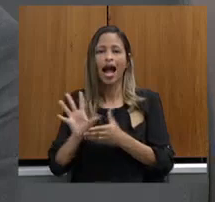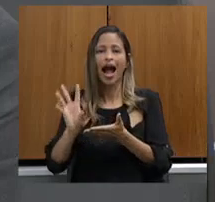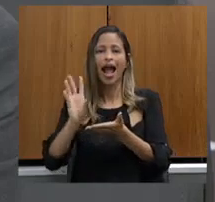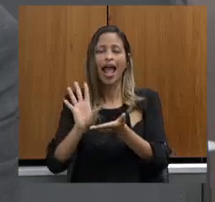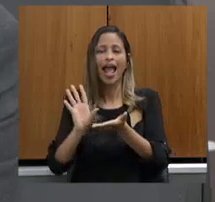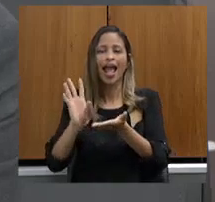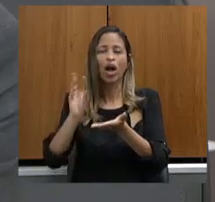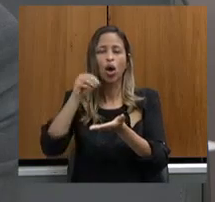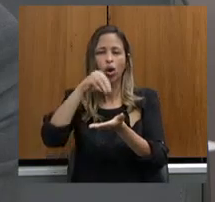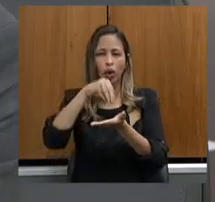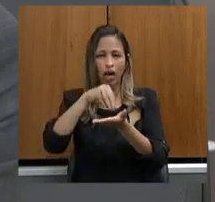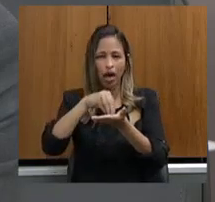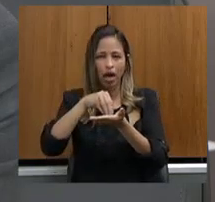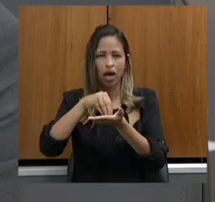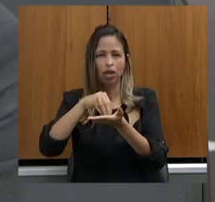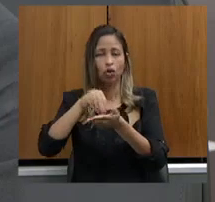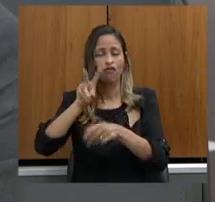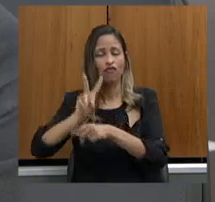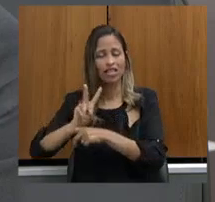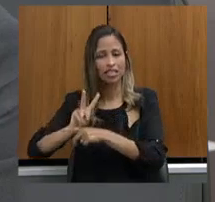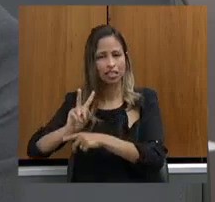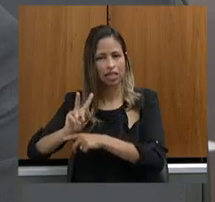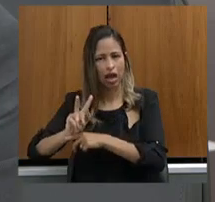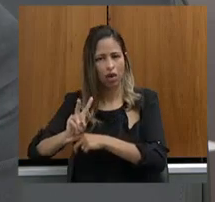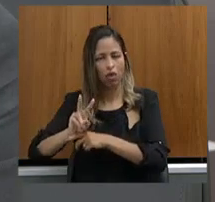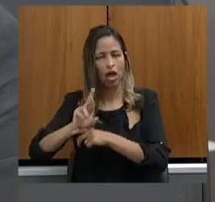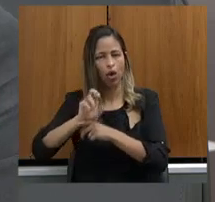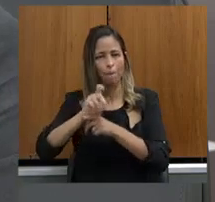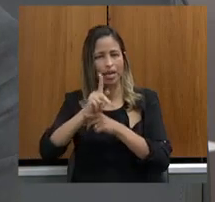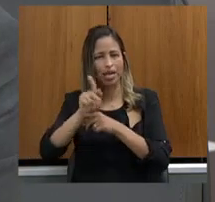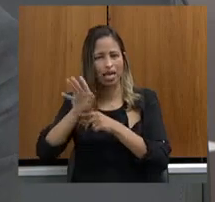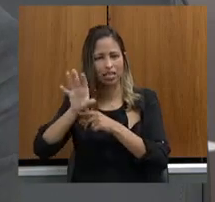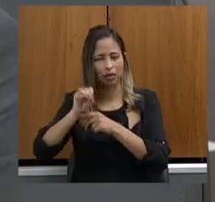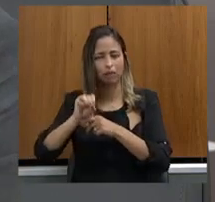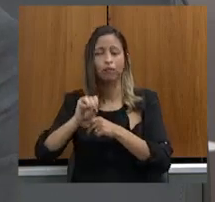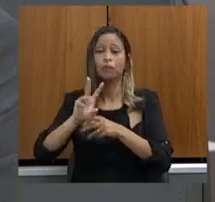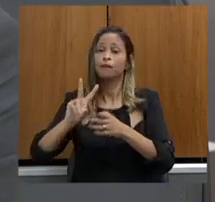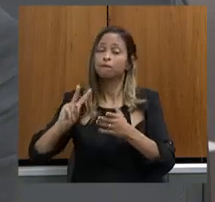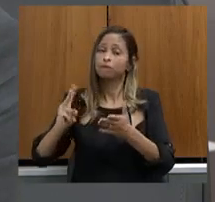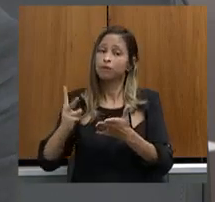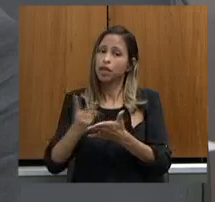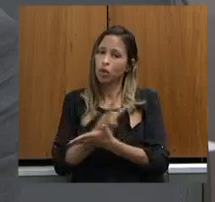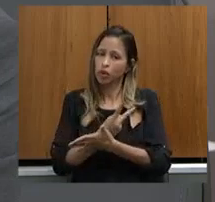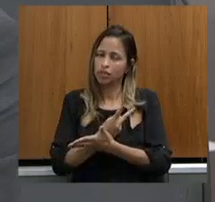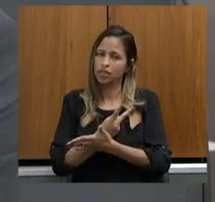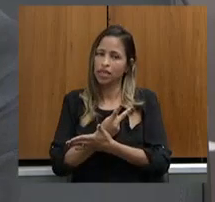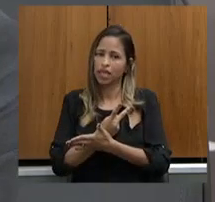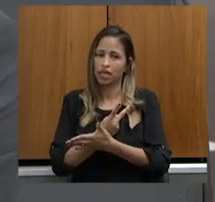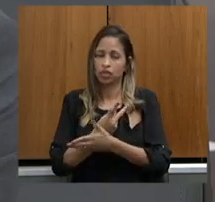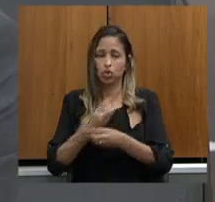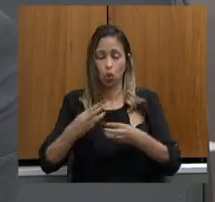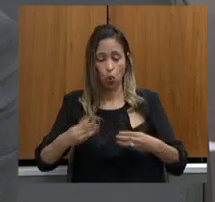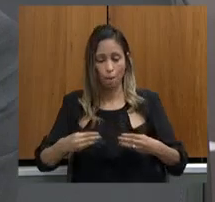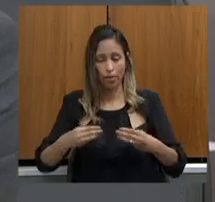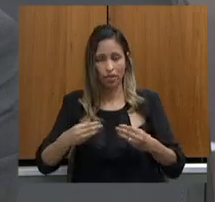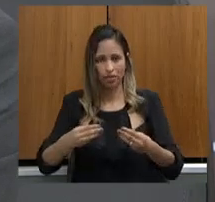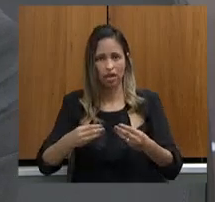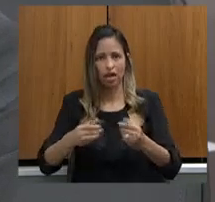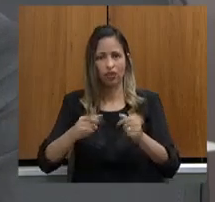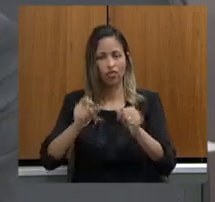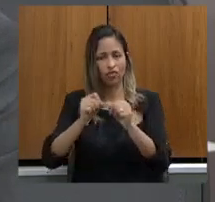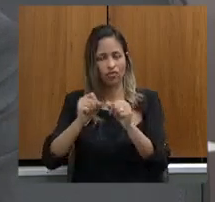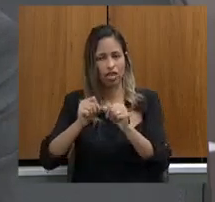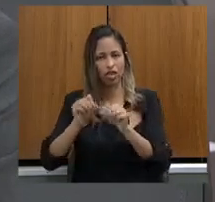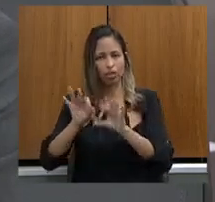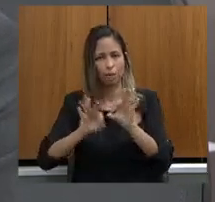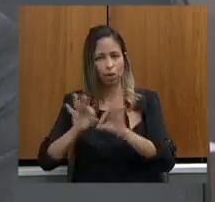do Estado de Minas Gerais ao regime de recuperação fiscal fato do ministro ter dado andamento ao